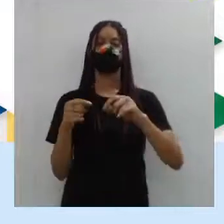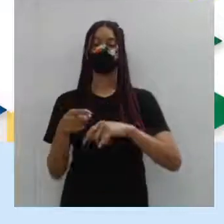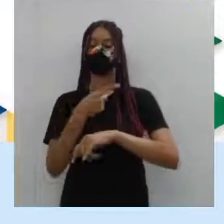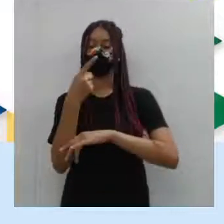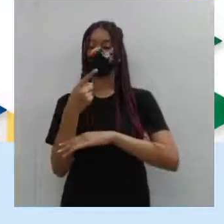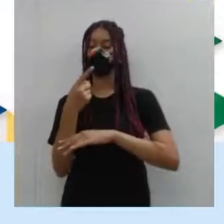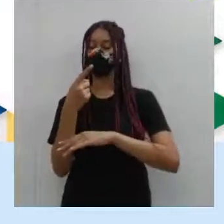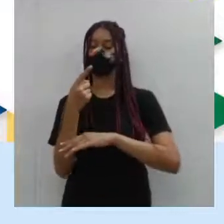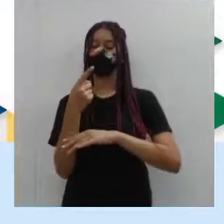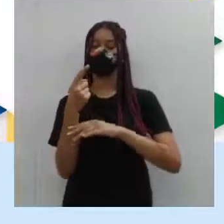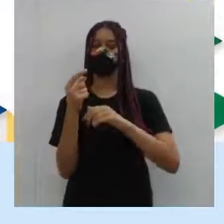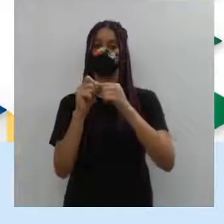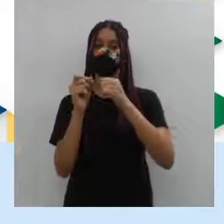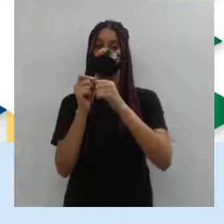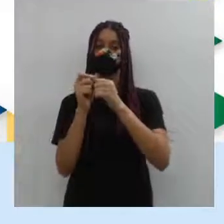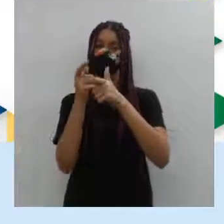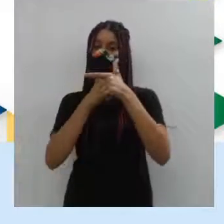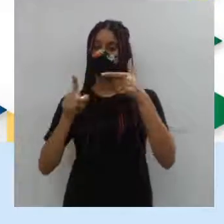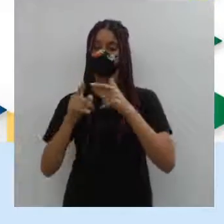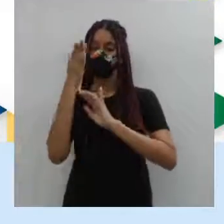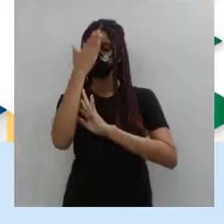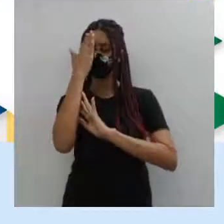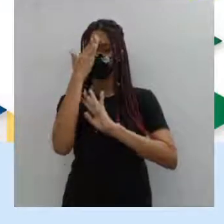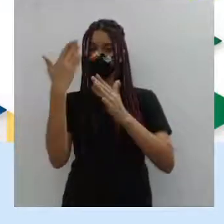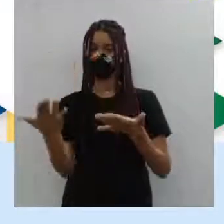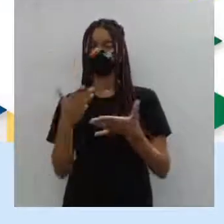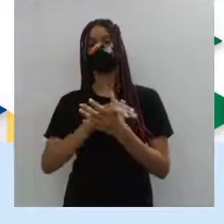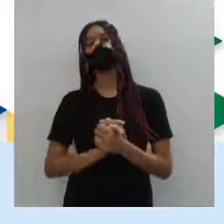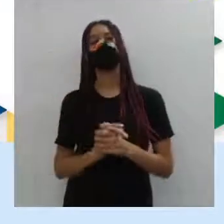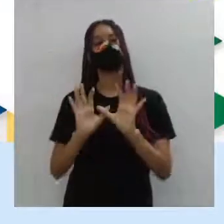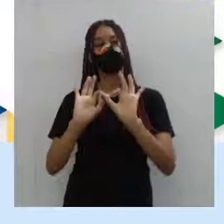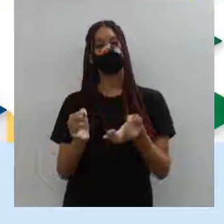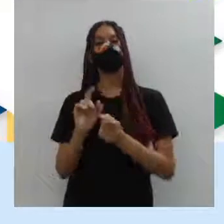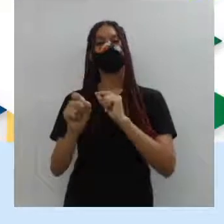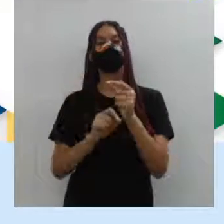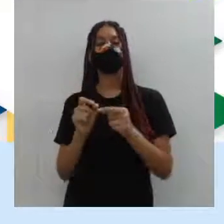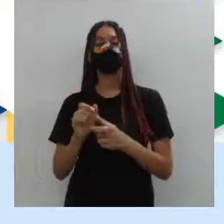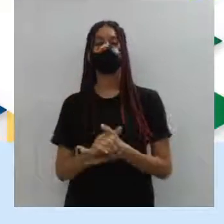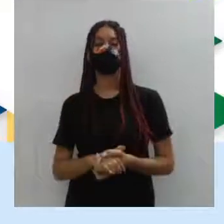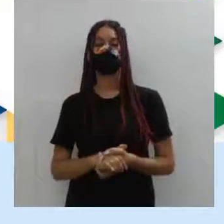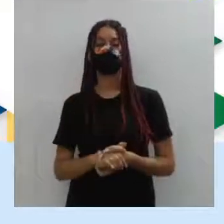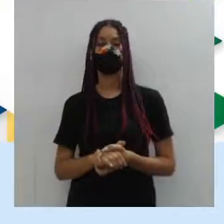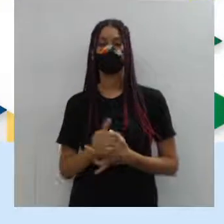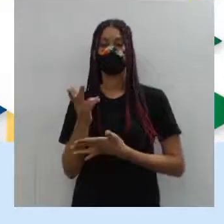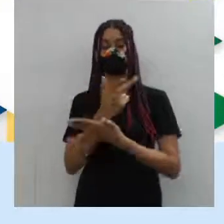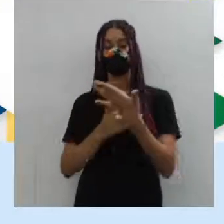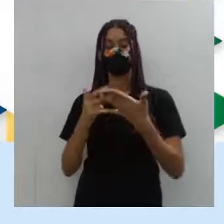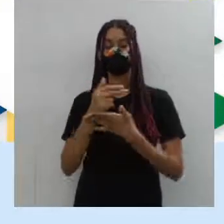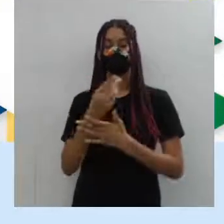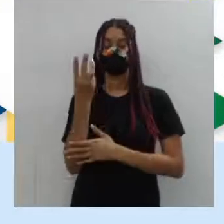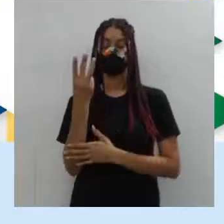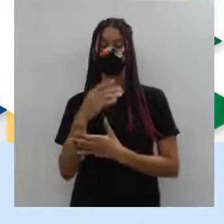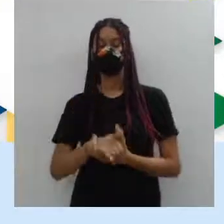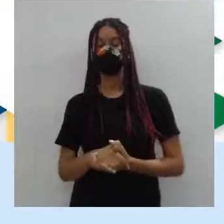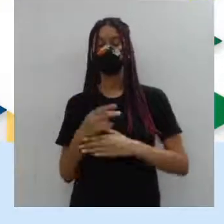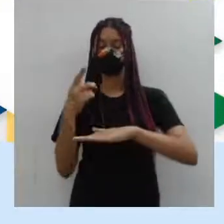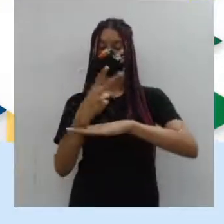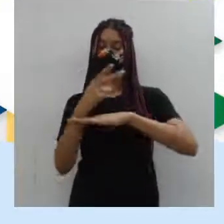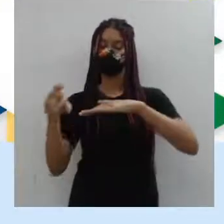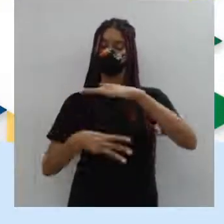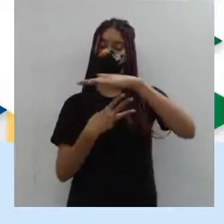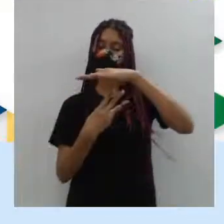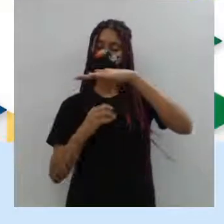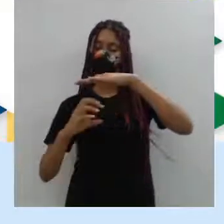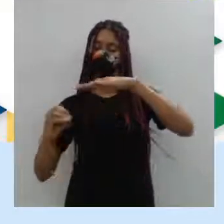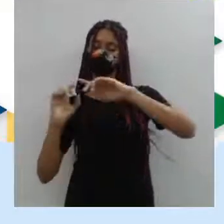100 por 2, 50, fechou? Deu para entender? Agora eu vou simplificar a árvore desenhada no item 3, 2 por